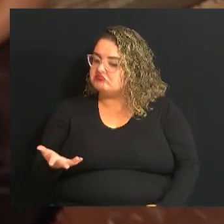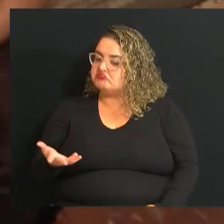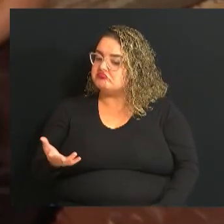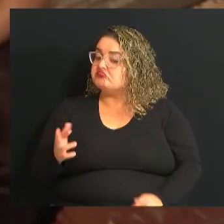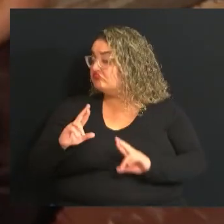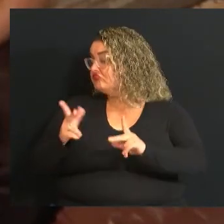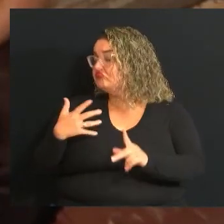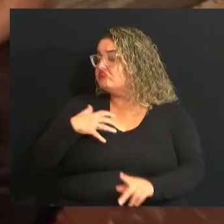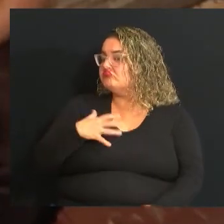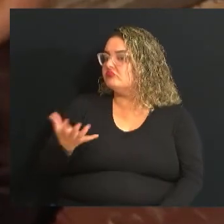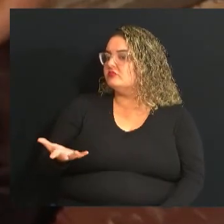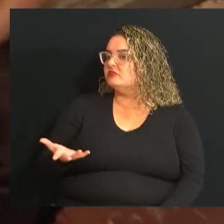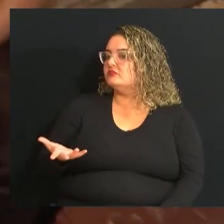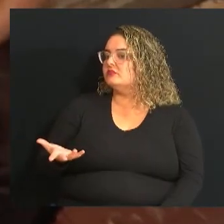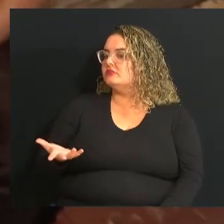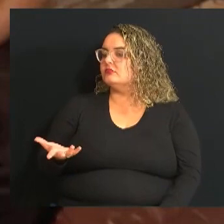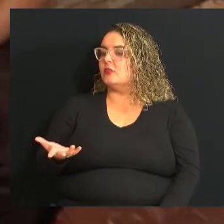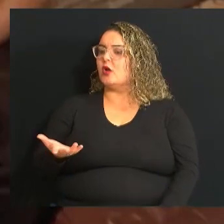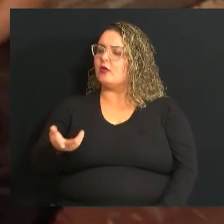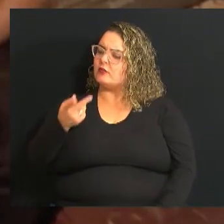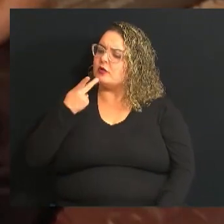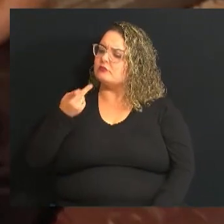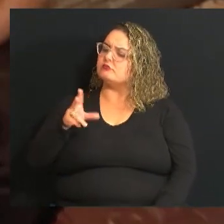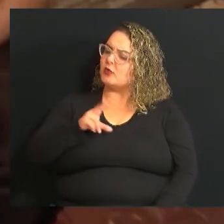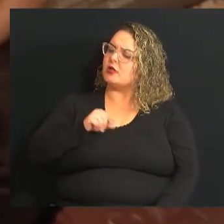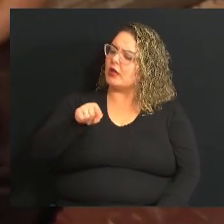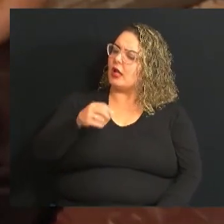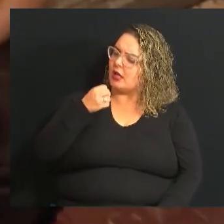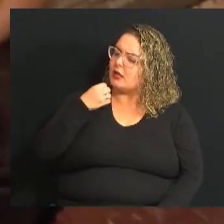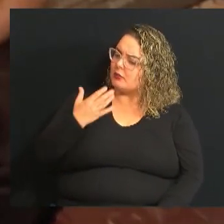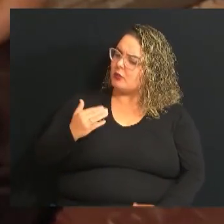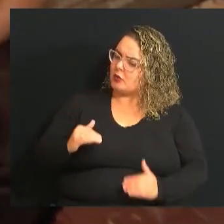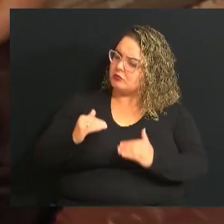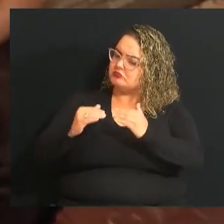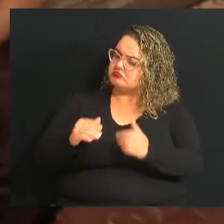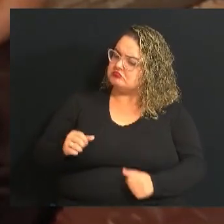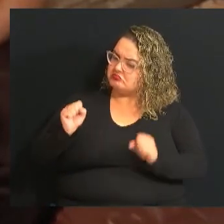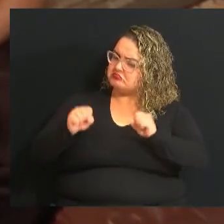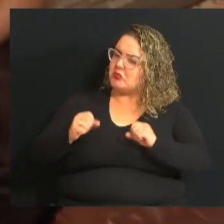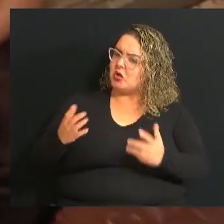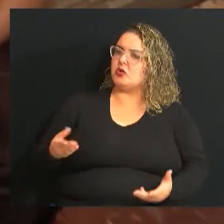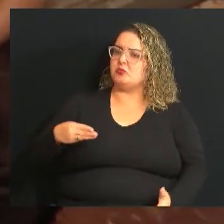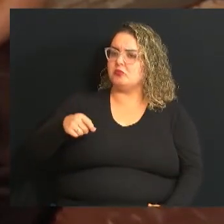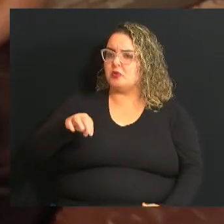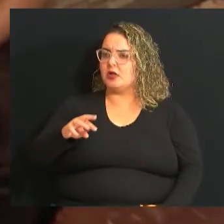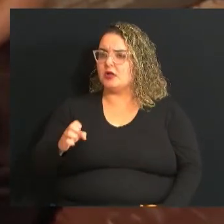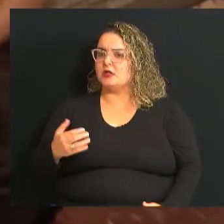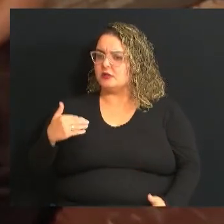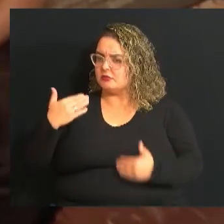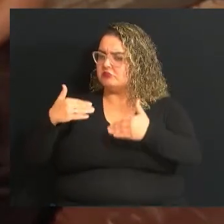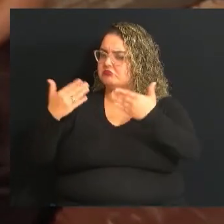72 horas. Então, tudo vai depender. Se eu comprei na sexta, faz o cálculo a partir do primeiro dia útil